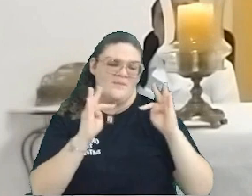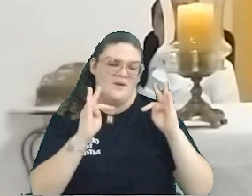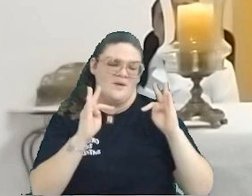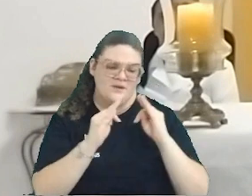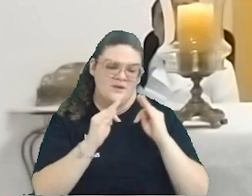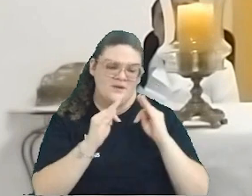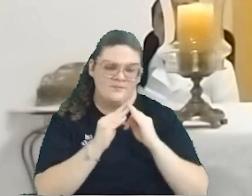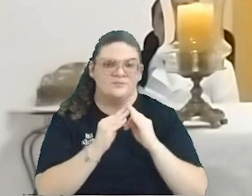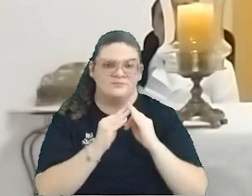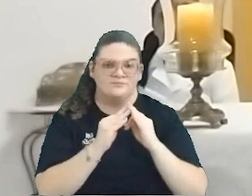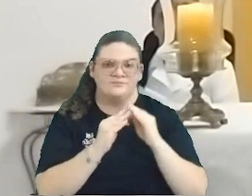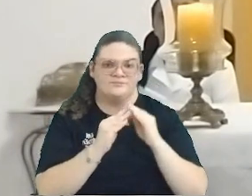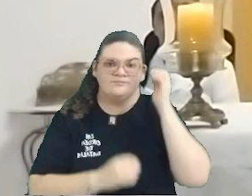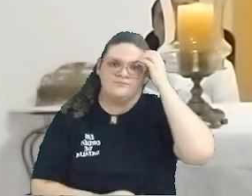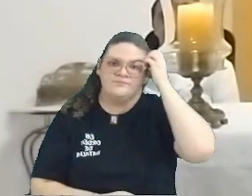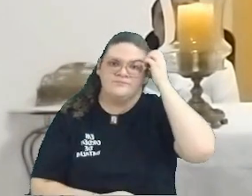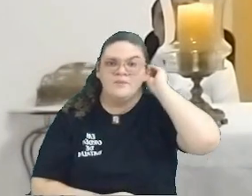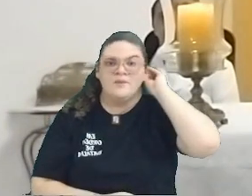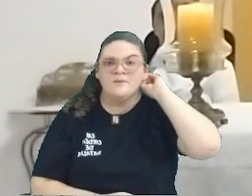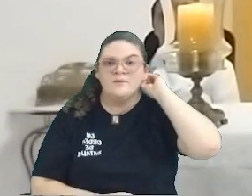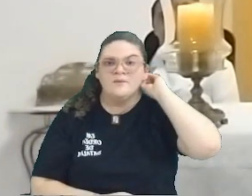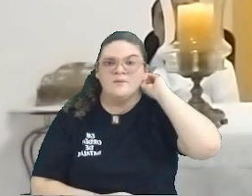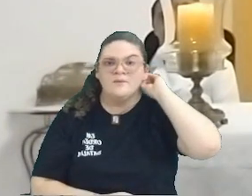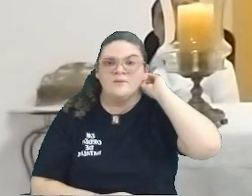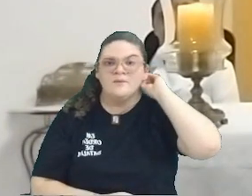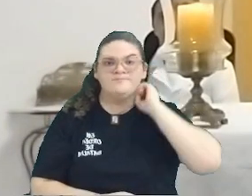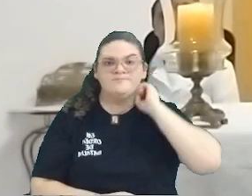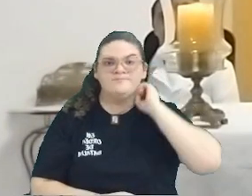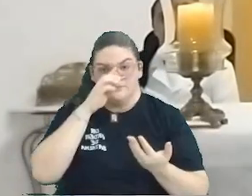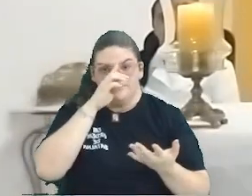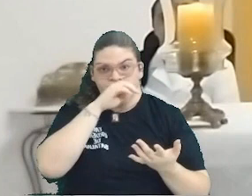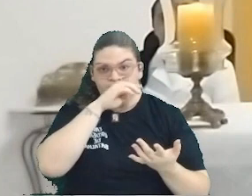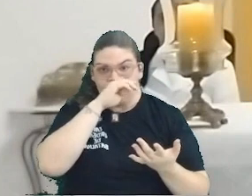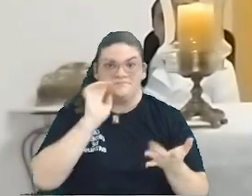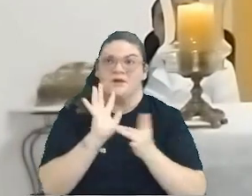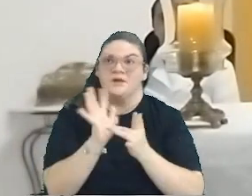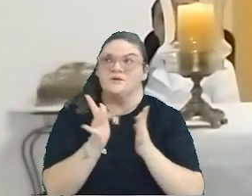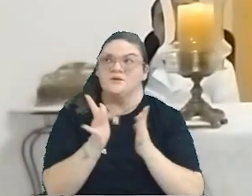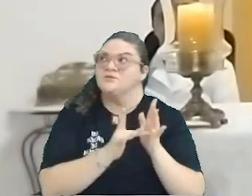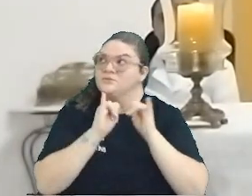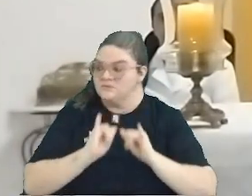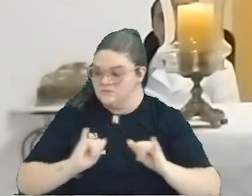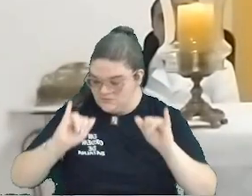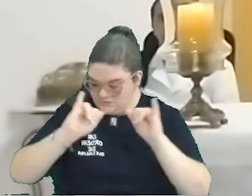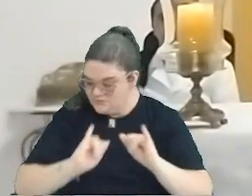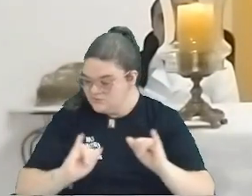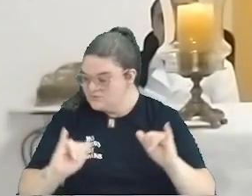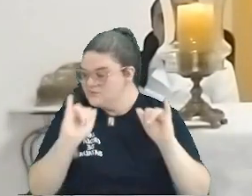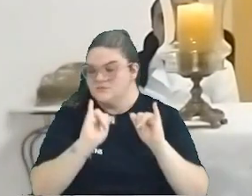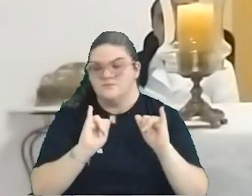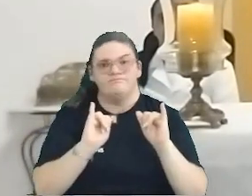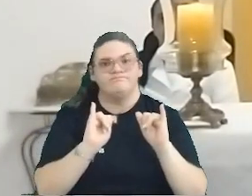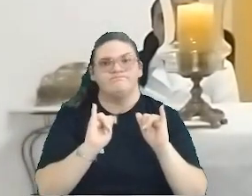o templo do Senhor. E inclusive Jesus vai dizer: tirai